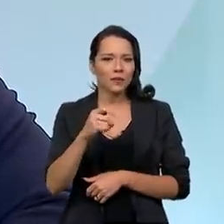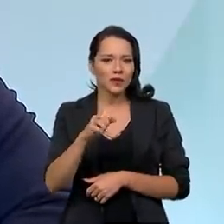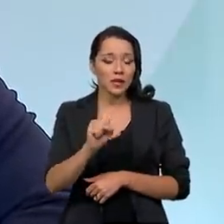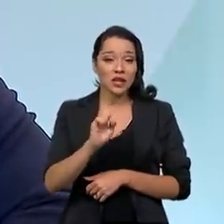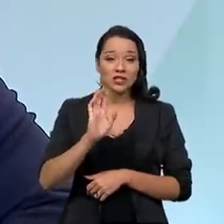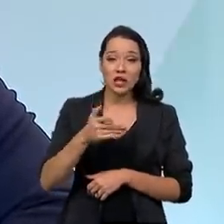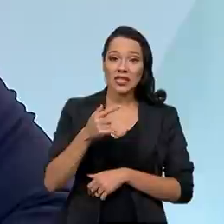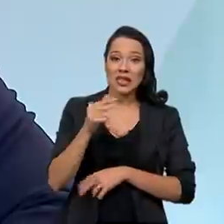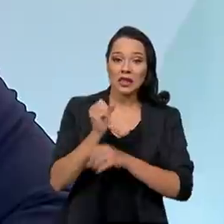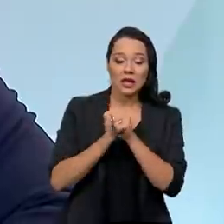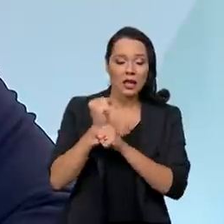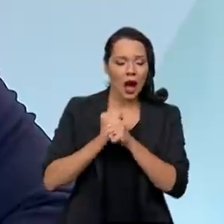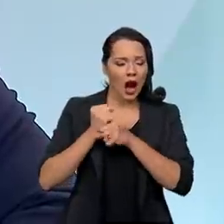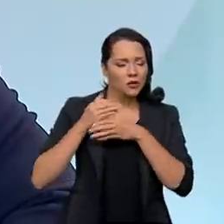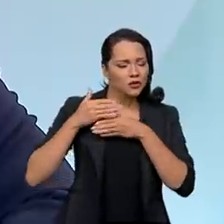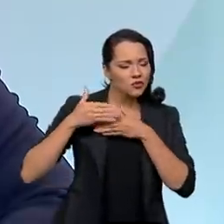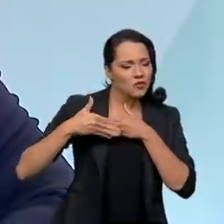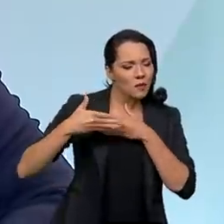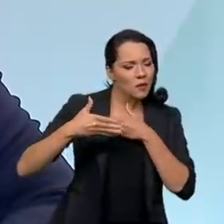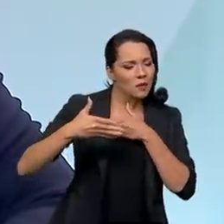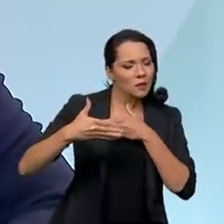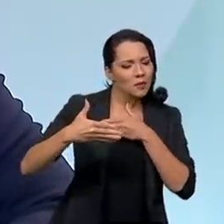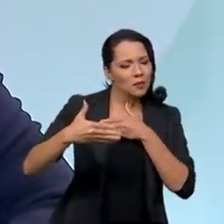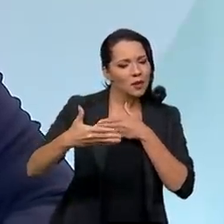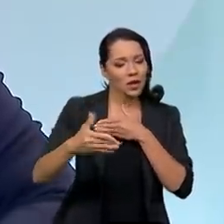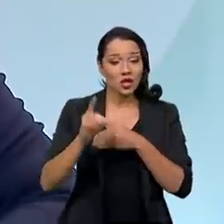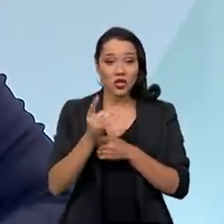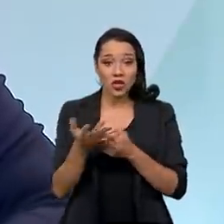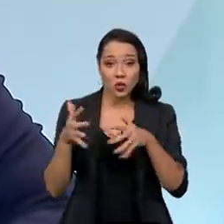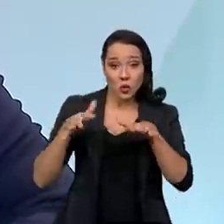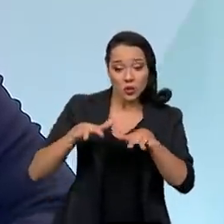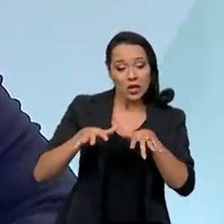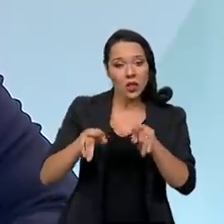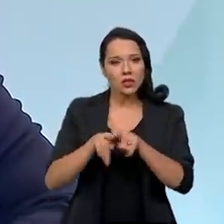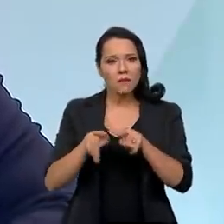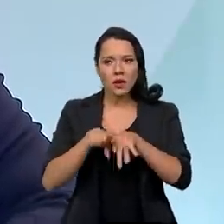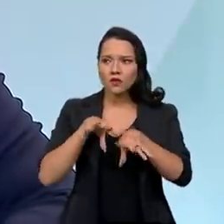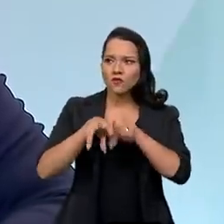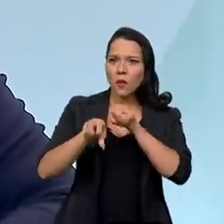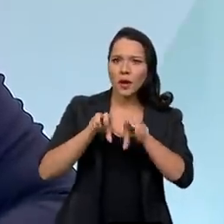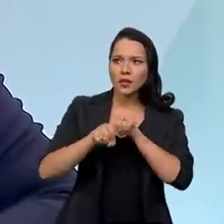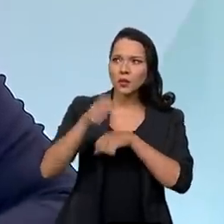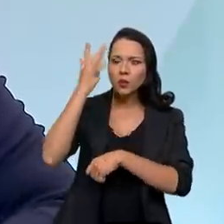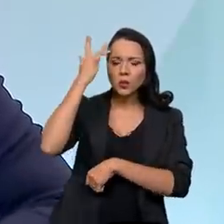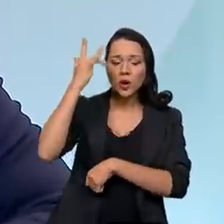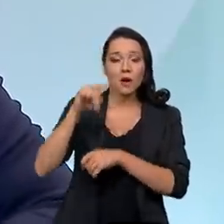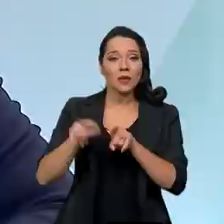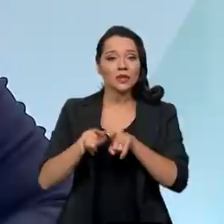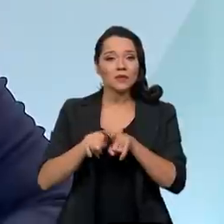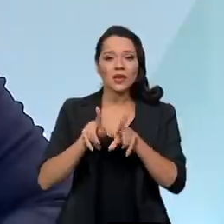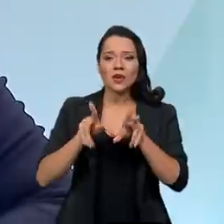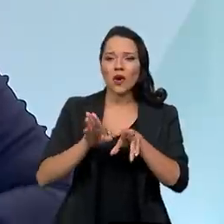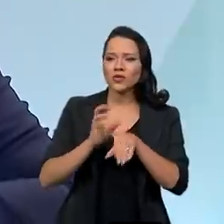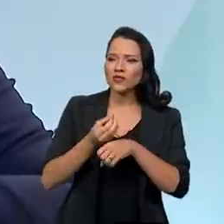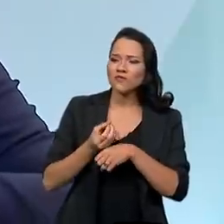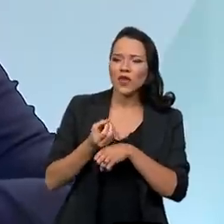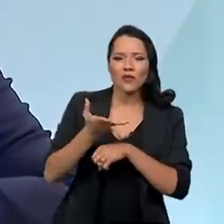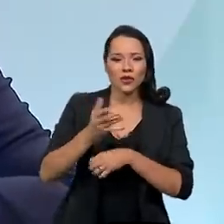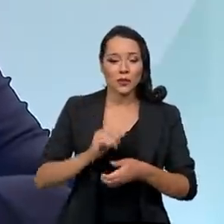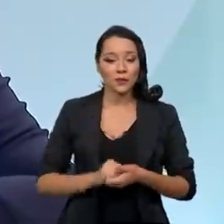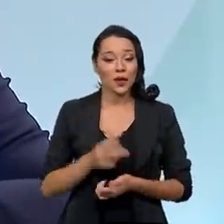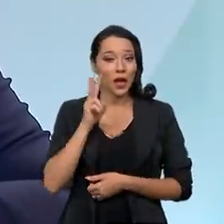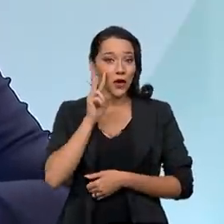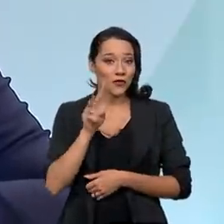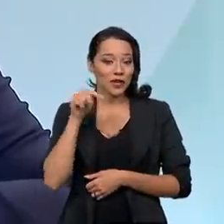anos de uma trajetória não só de inclusão, de alta formação, mas de devolução, de fato. Eu vi